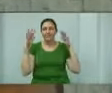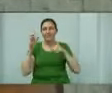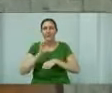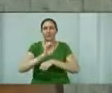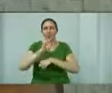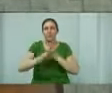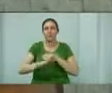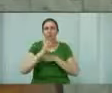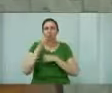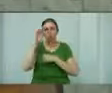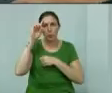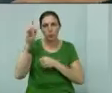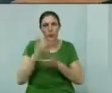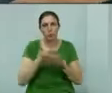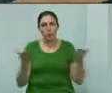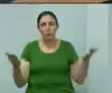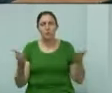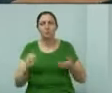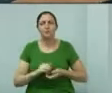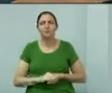a todos.